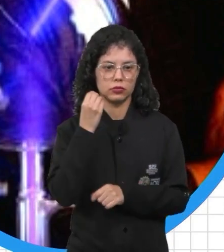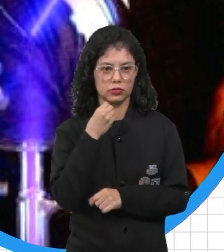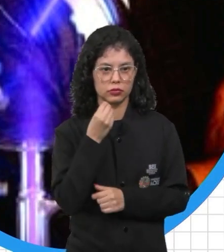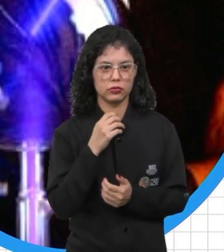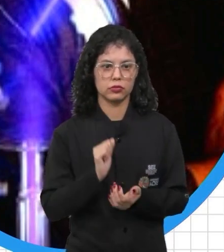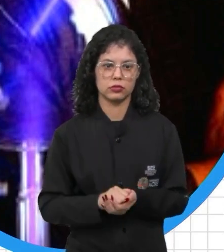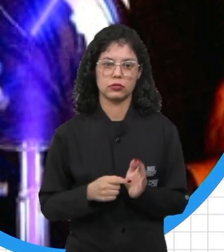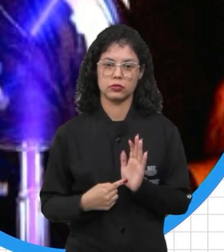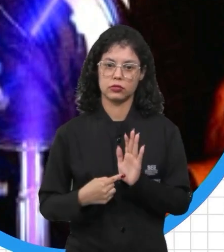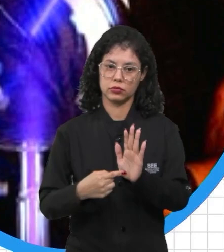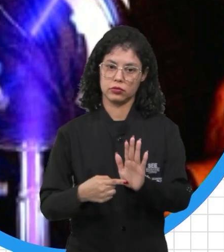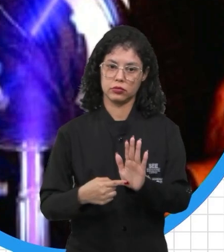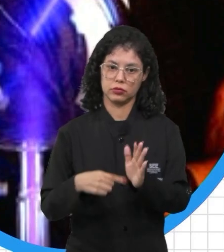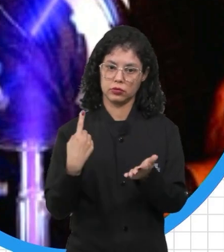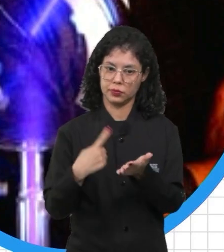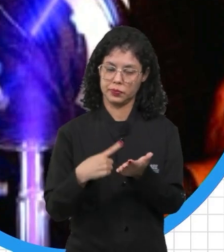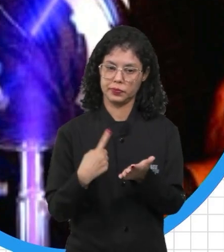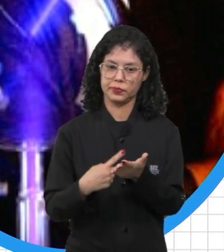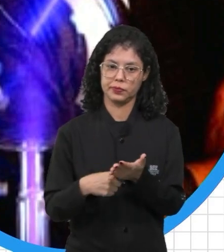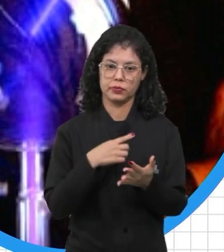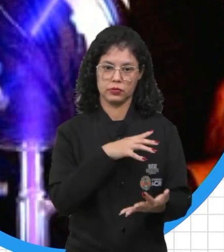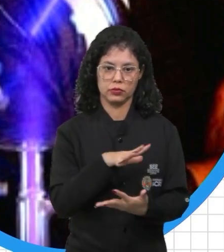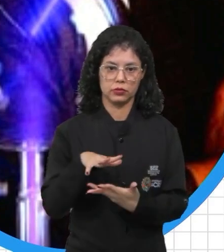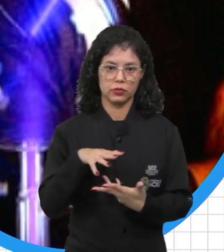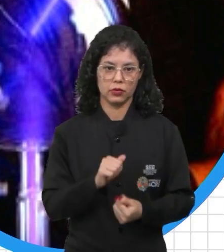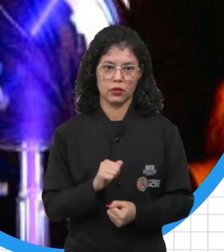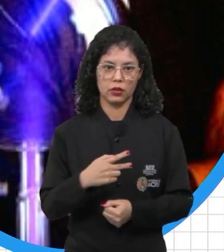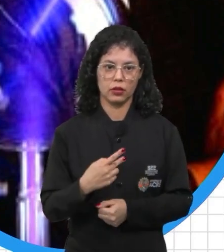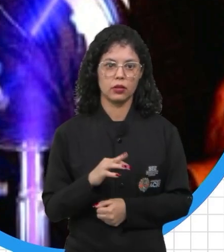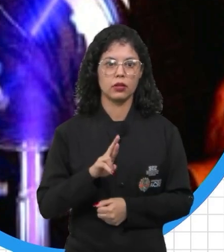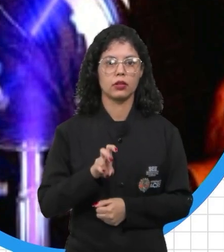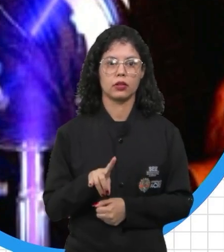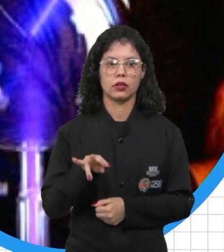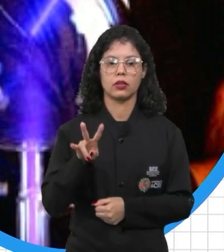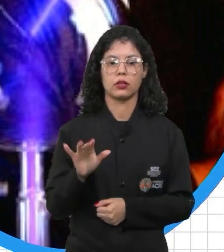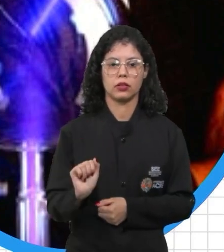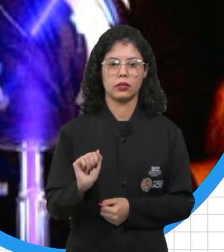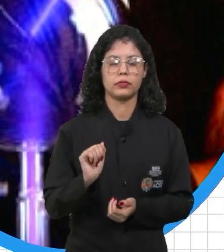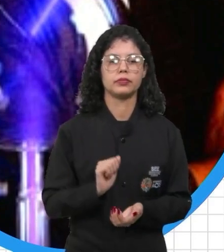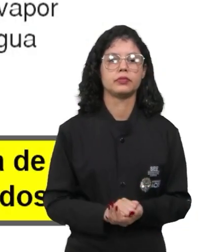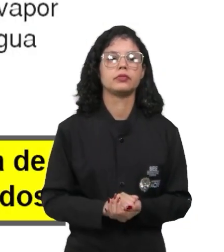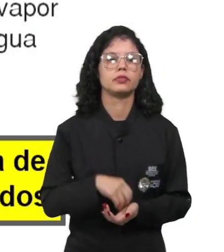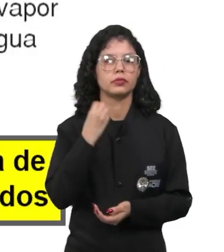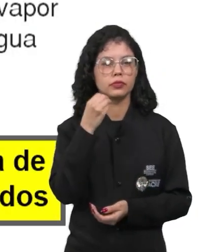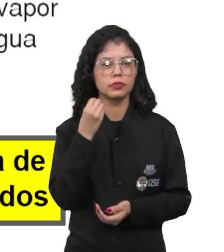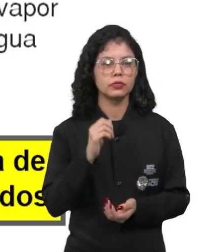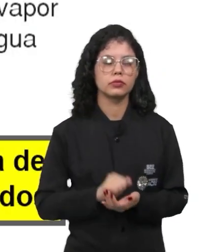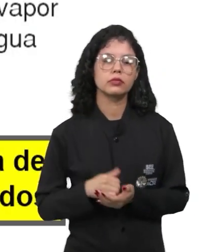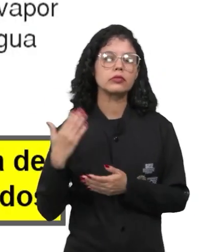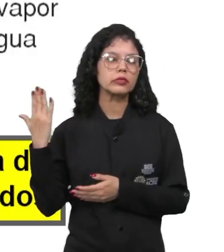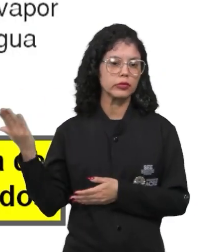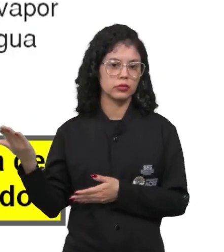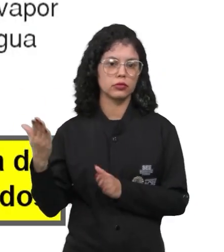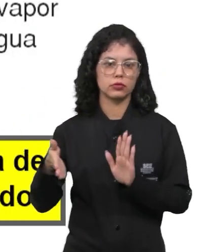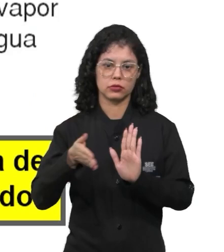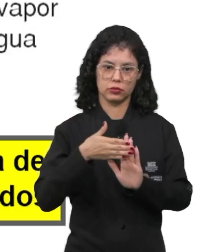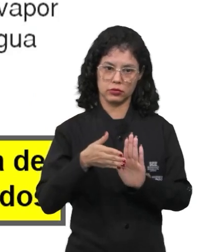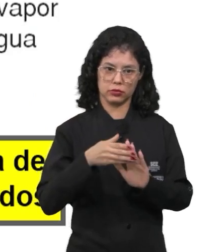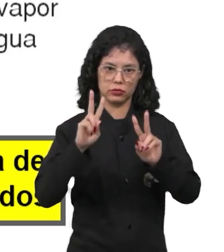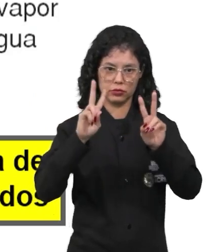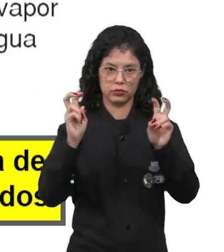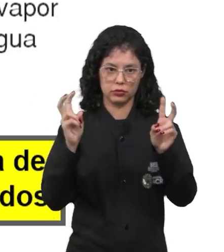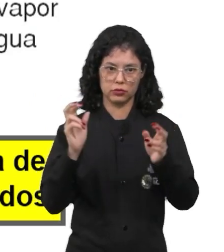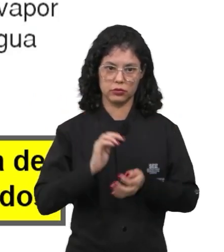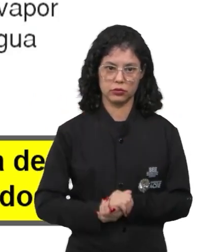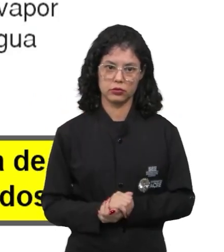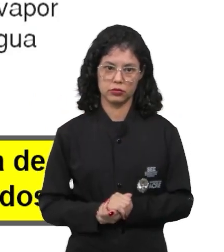para simular as condições ali na Terra primitiva. Então, eles fizeram esse experimento para comprovar ali a teoria, né?